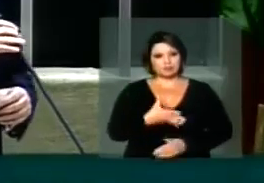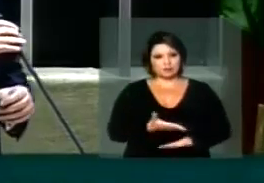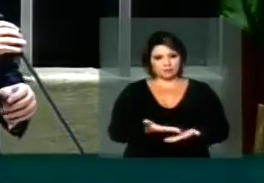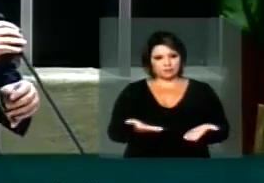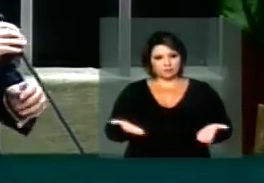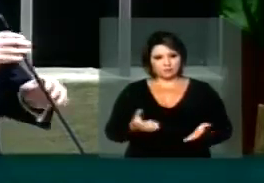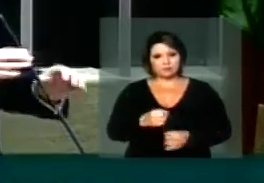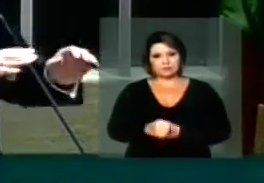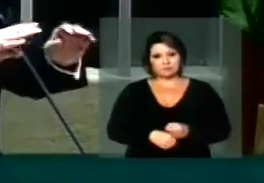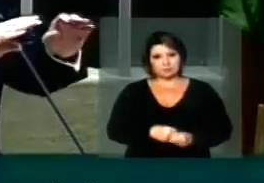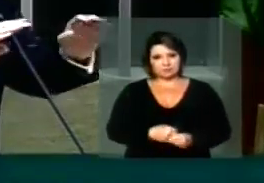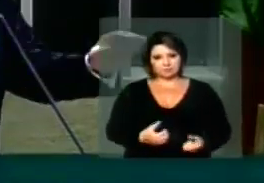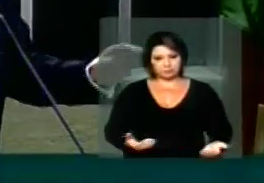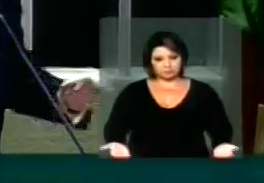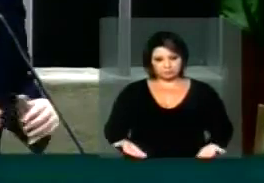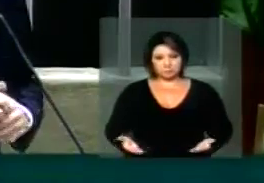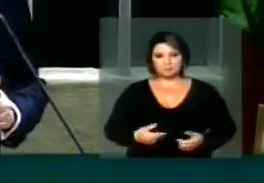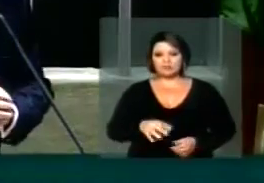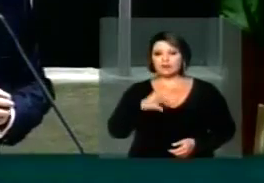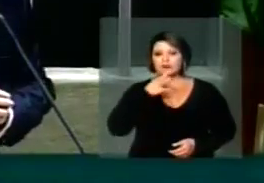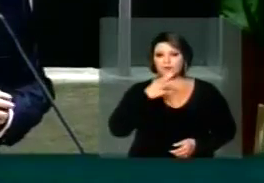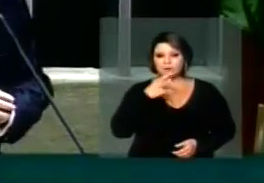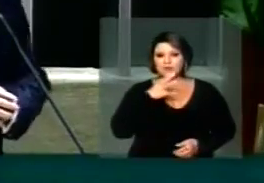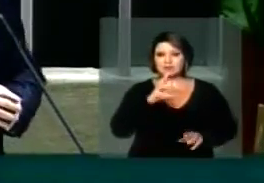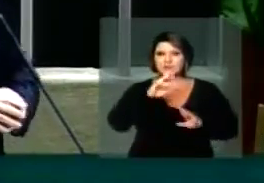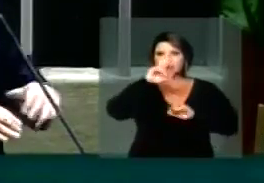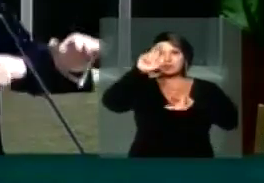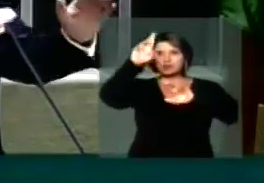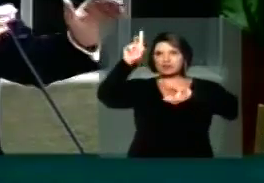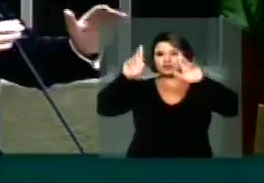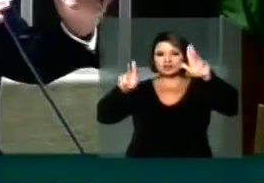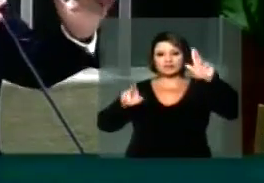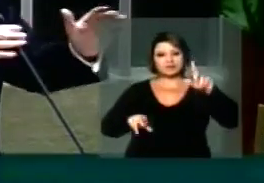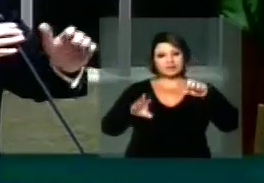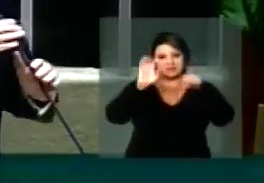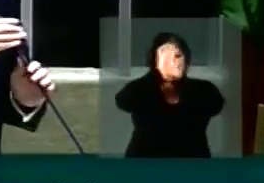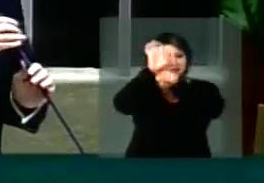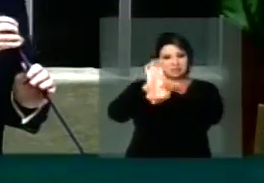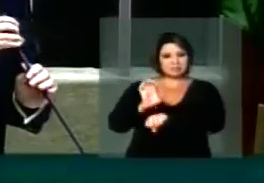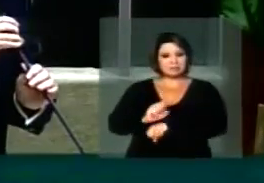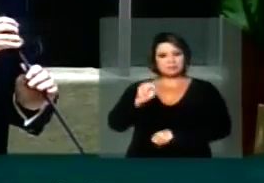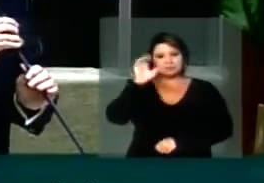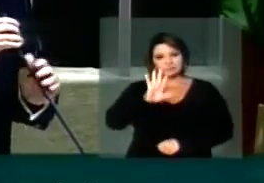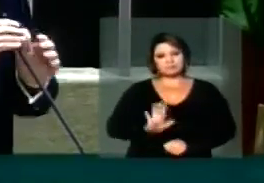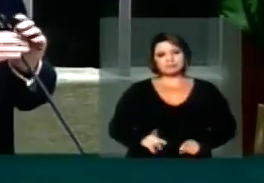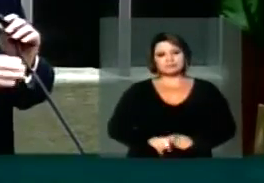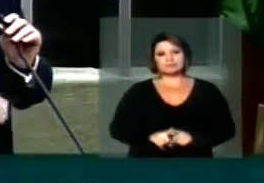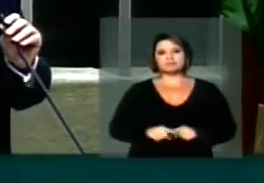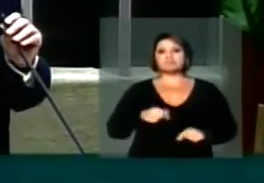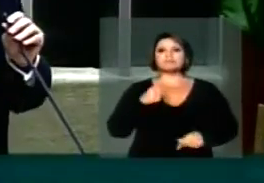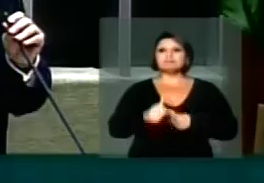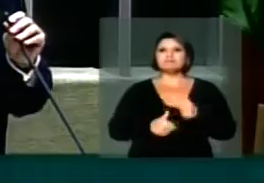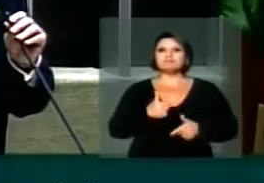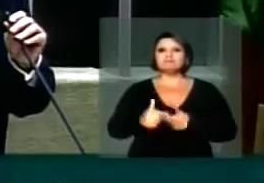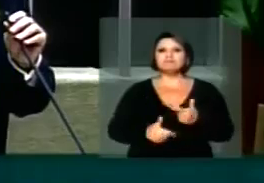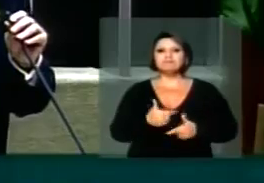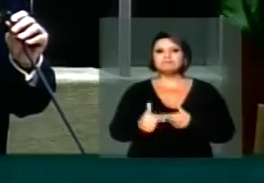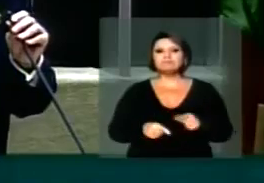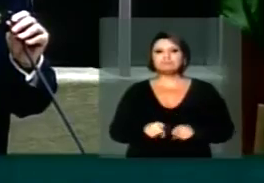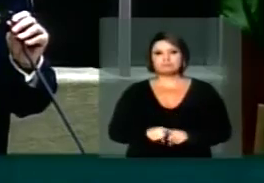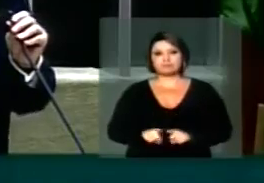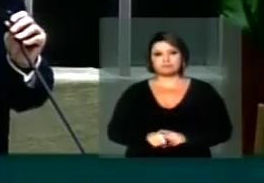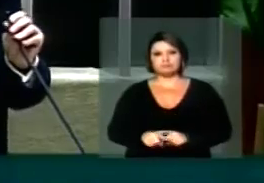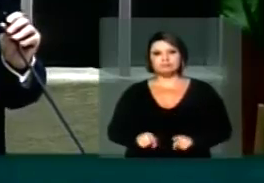legislatura. Conhecemos as desigualdades do país, o problema que nós temos que urgentemente tratar, que é